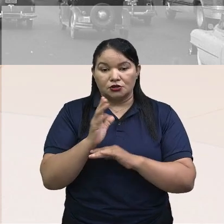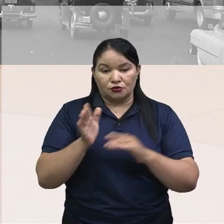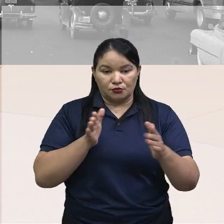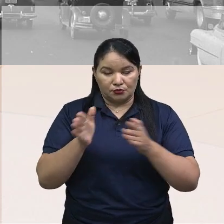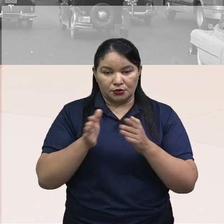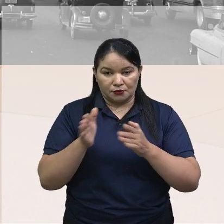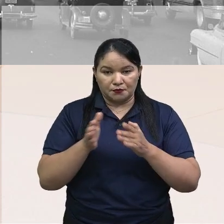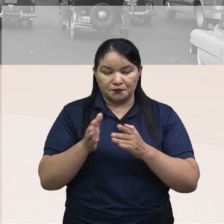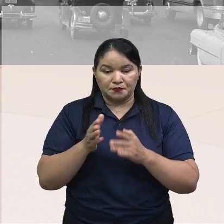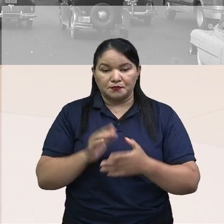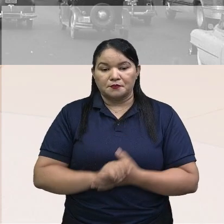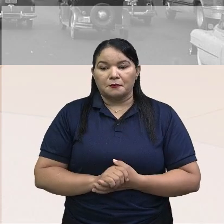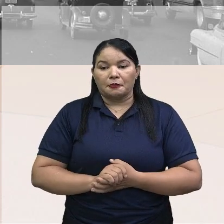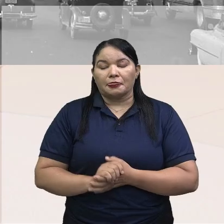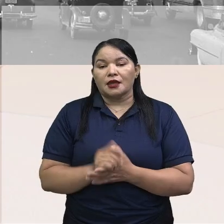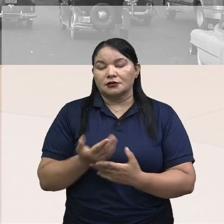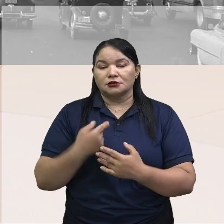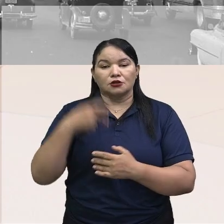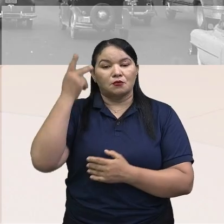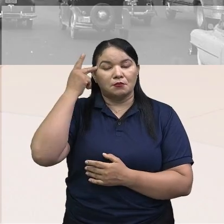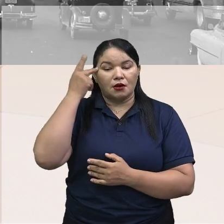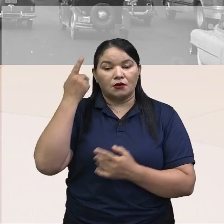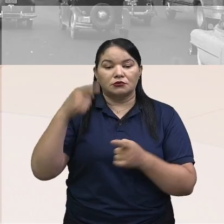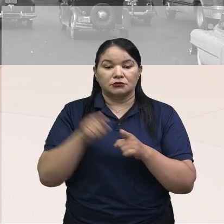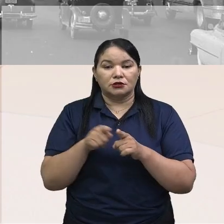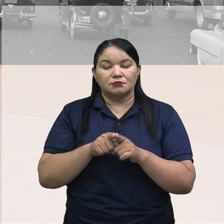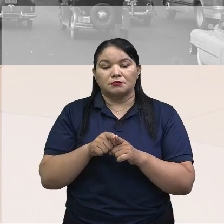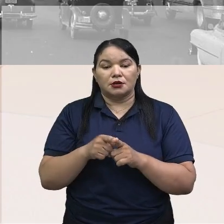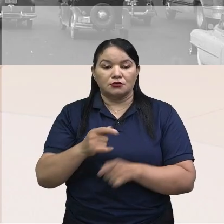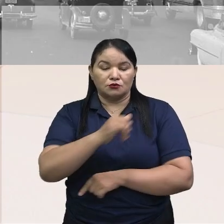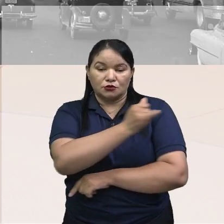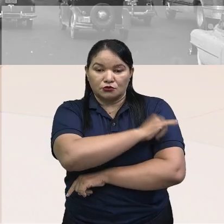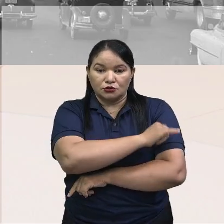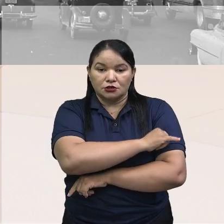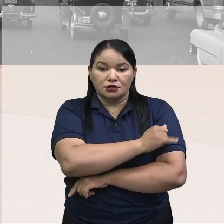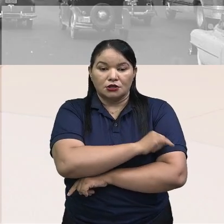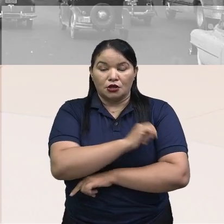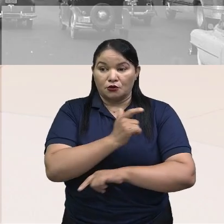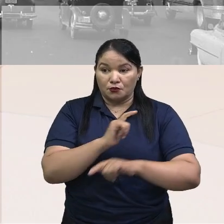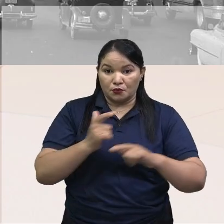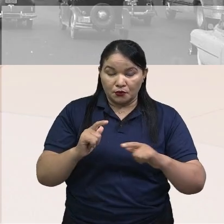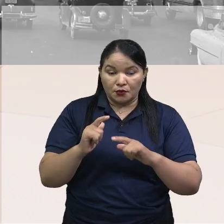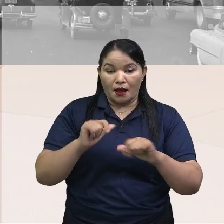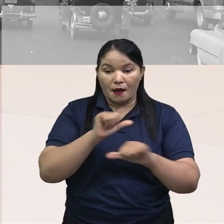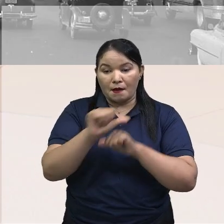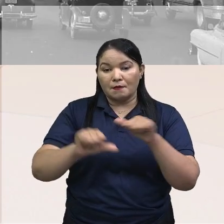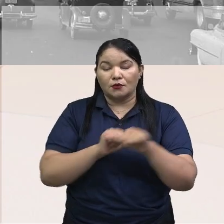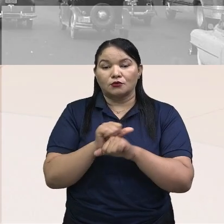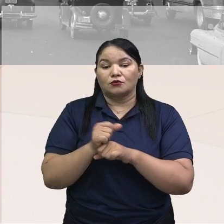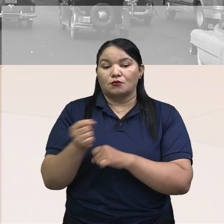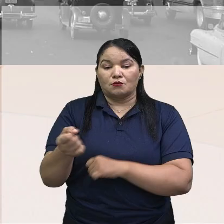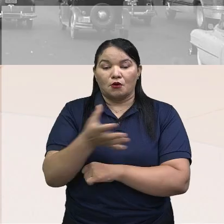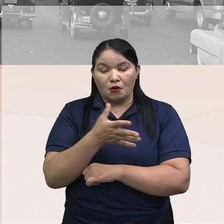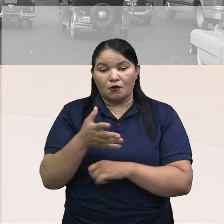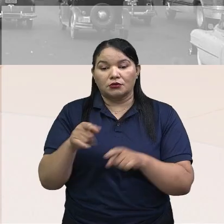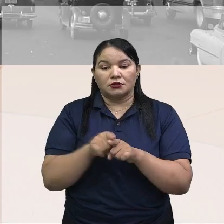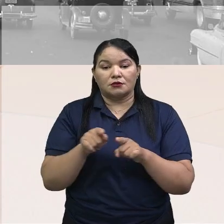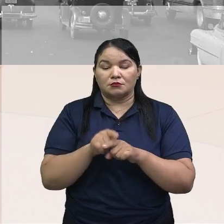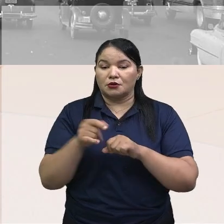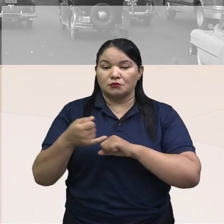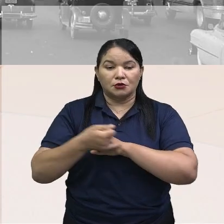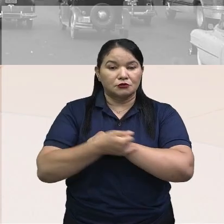nas grandes capitais, em São Paulo e Rio de Janeiro. A gente está falando aqui da modernização da